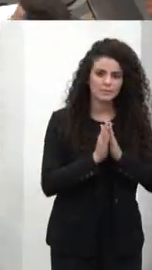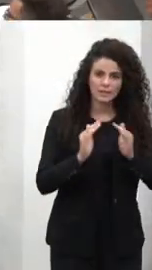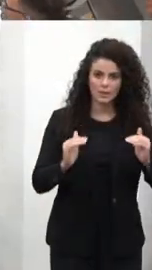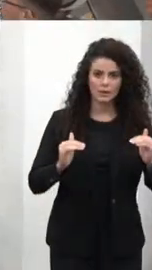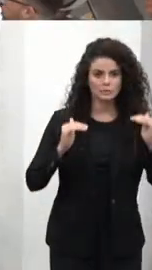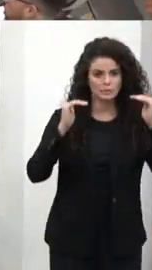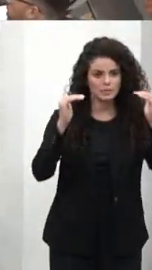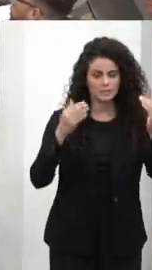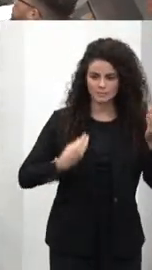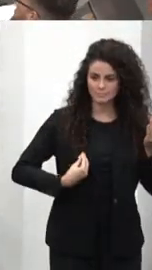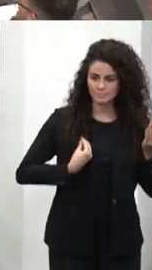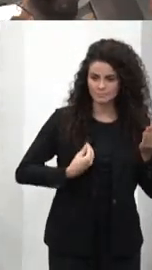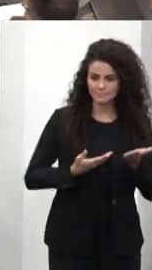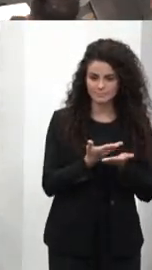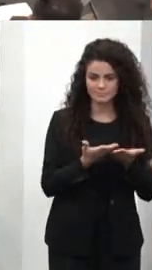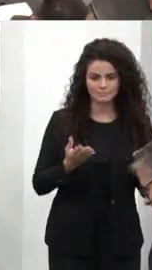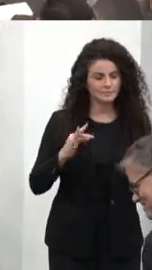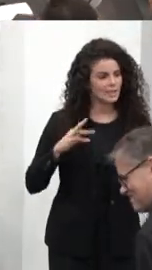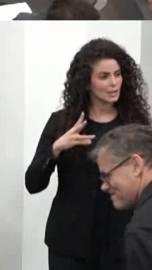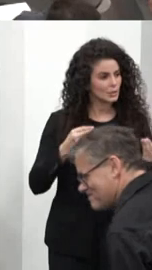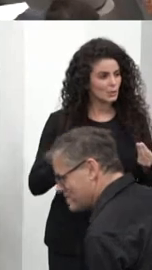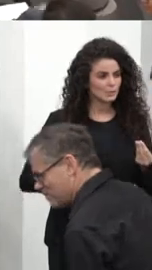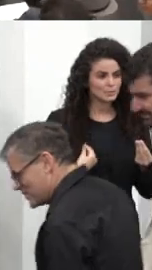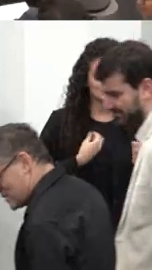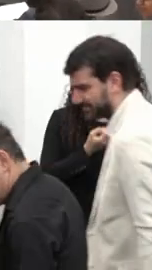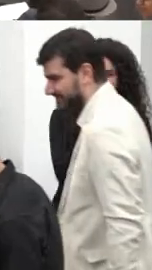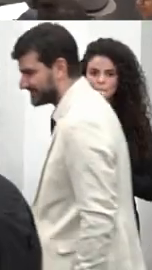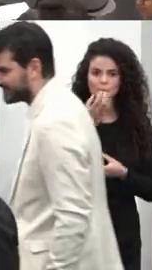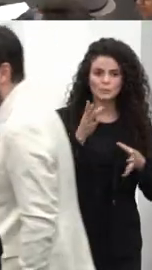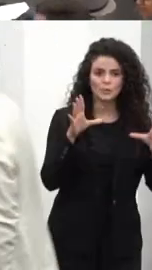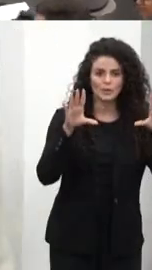senhoras senhores boa noite